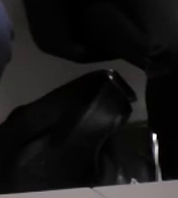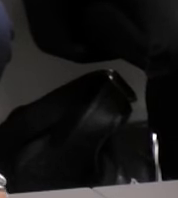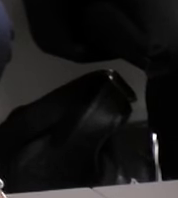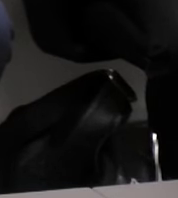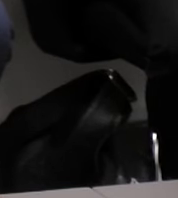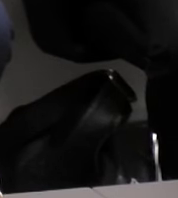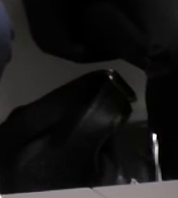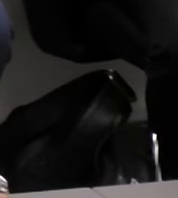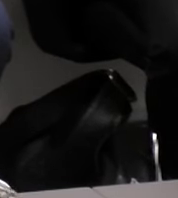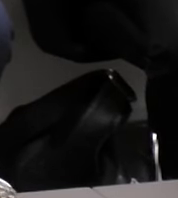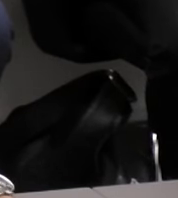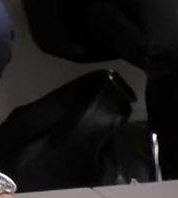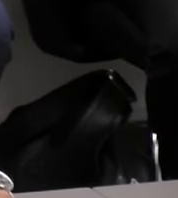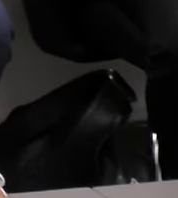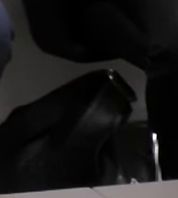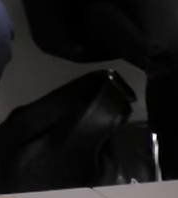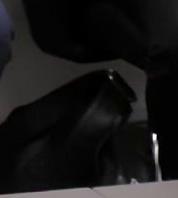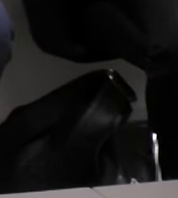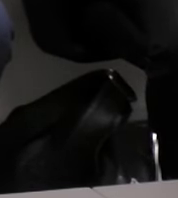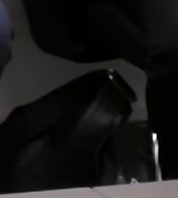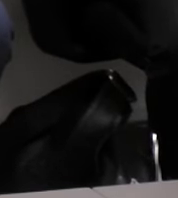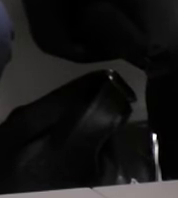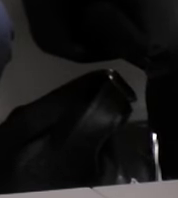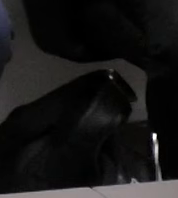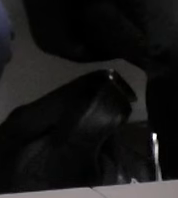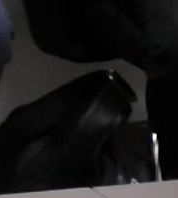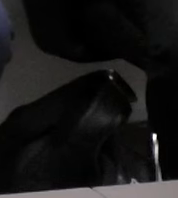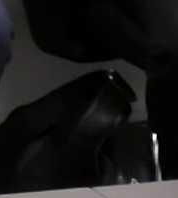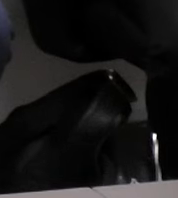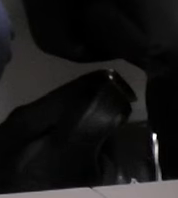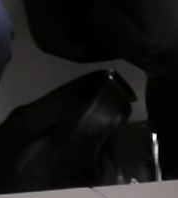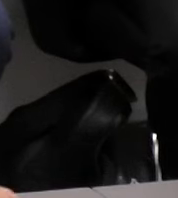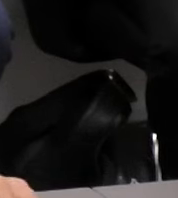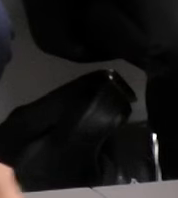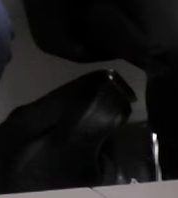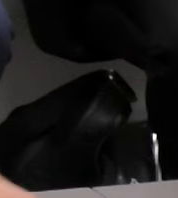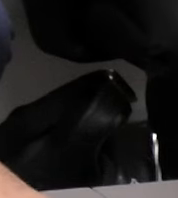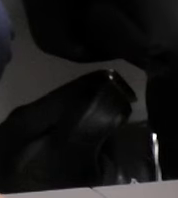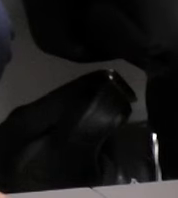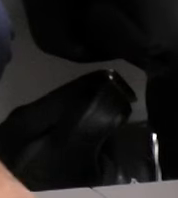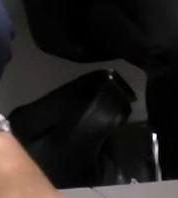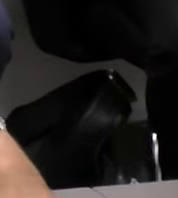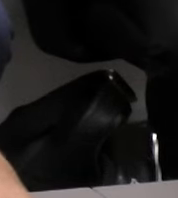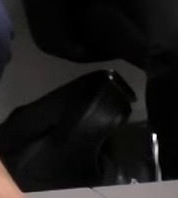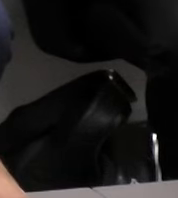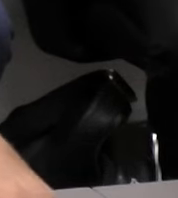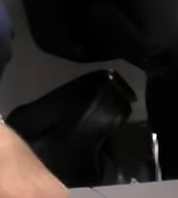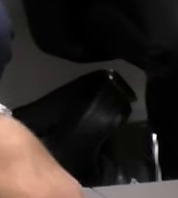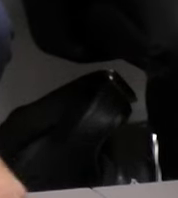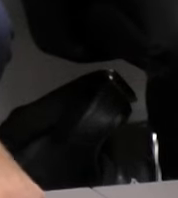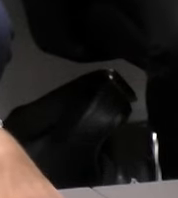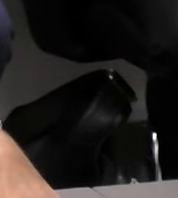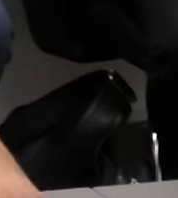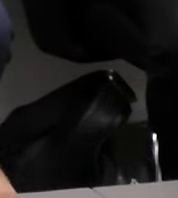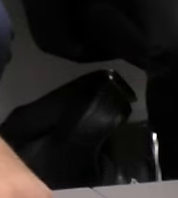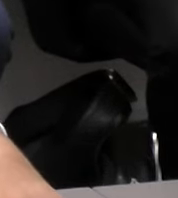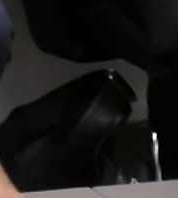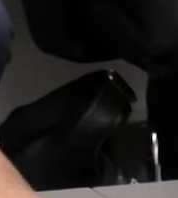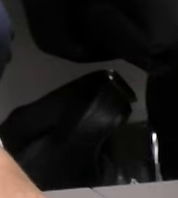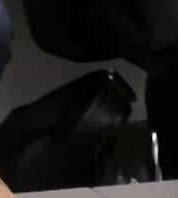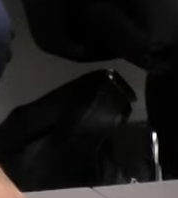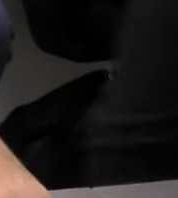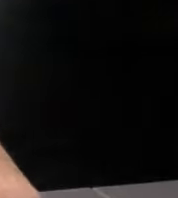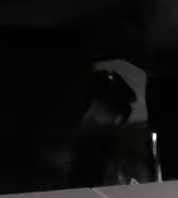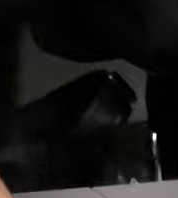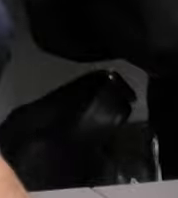aspecto com o do próprio promotor no sentido de que eh quando eu entrei né faculdade de direito e e